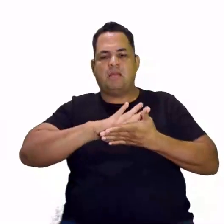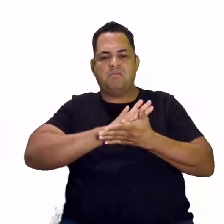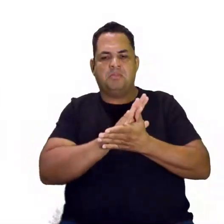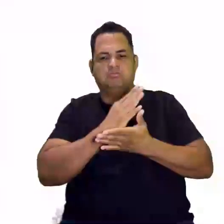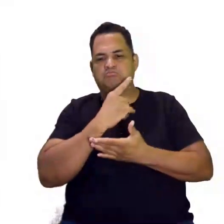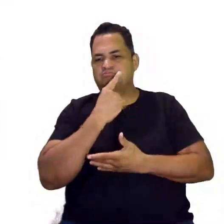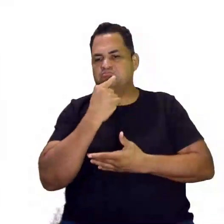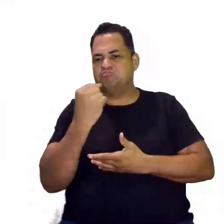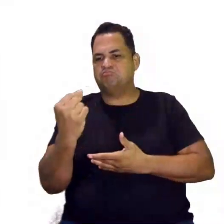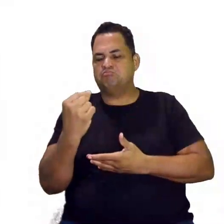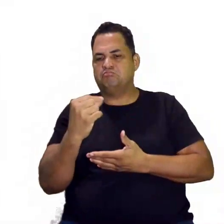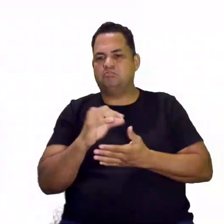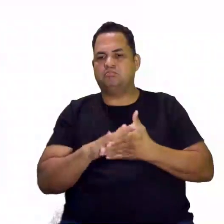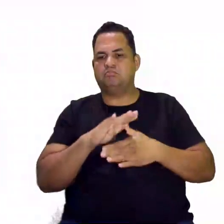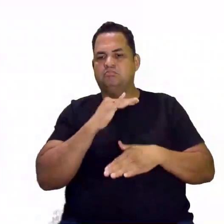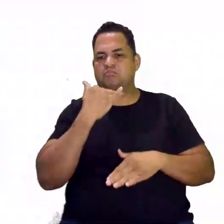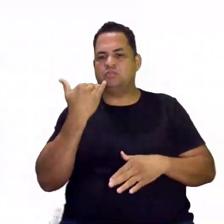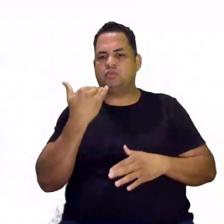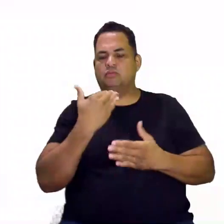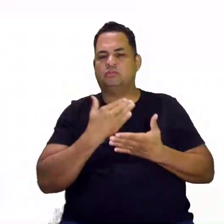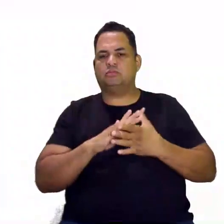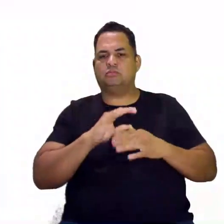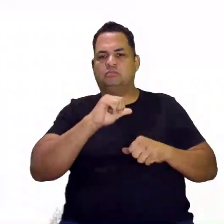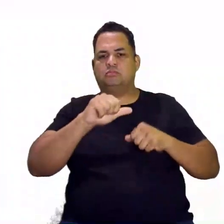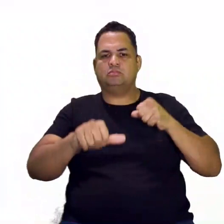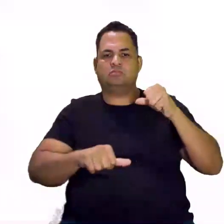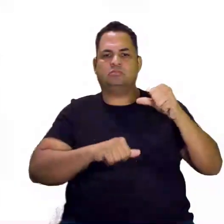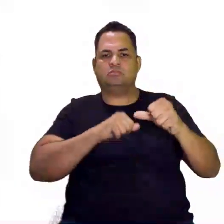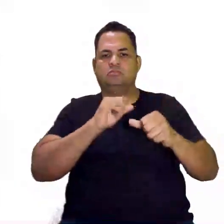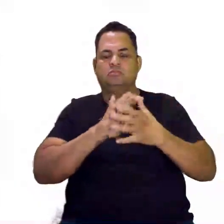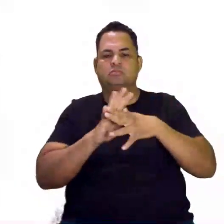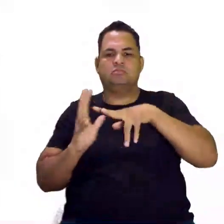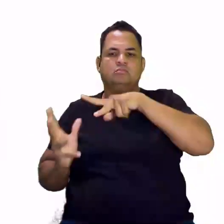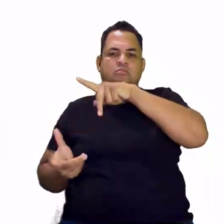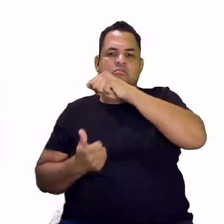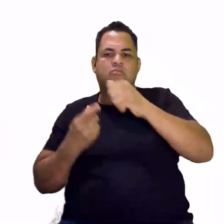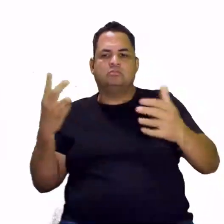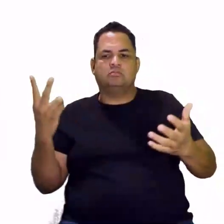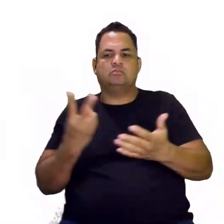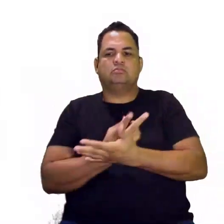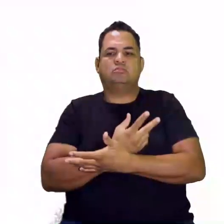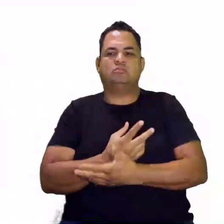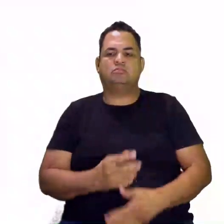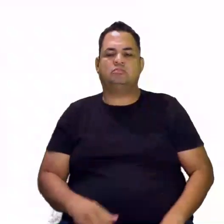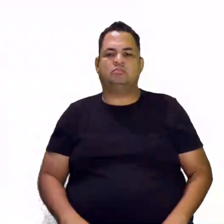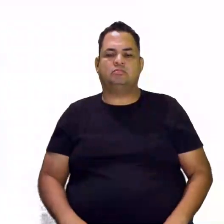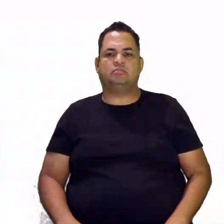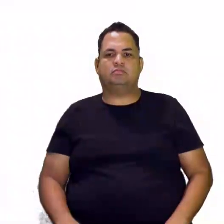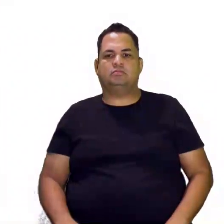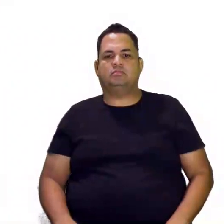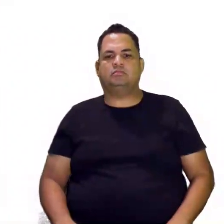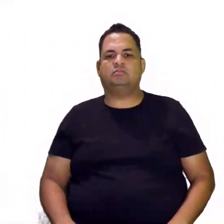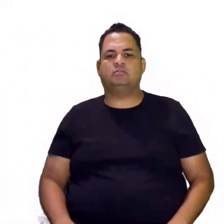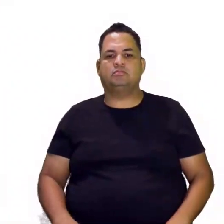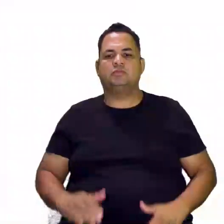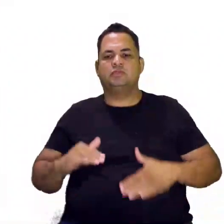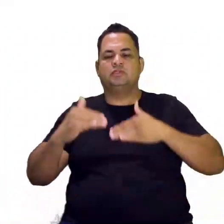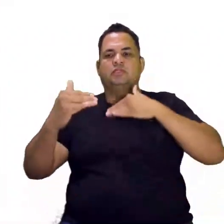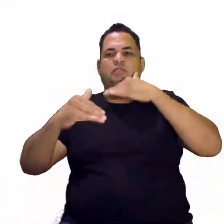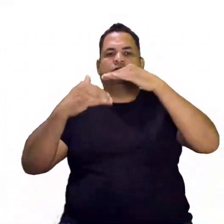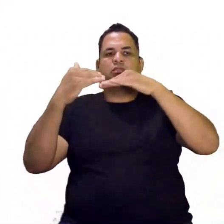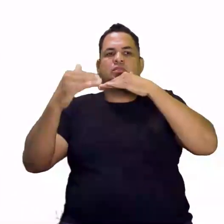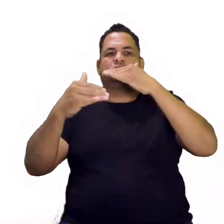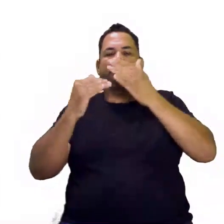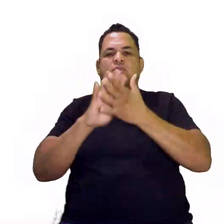extintos, tá bom? De todo esse processo de mudança que o planeta estava sofrendo, né, gente? Quando a gente fala aí de evolução animal, a